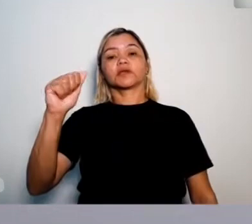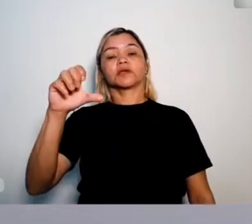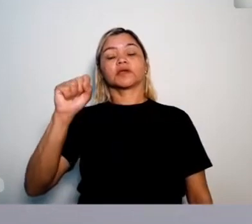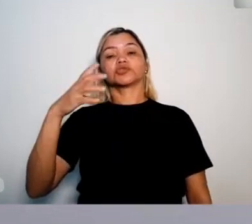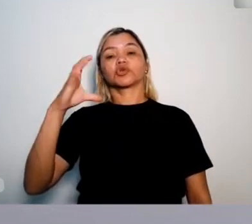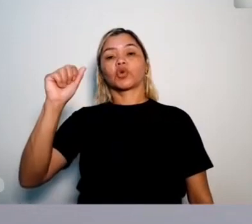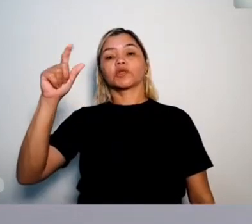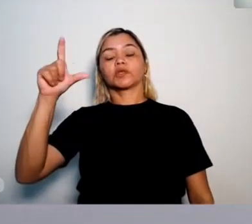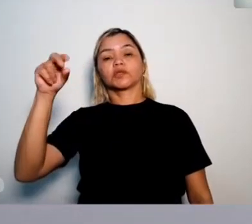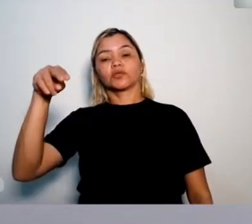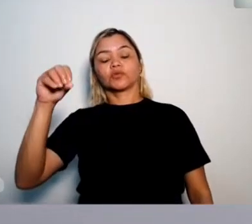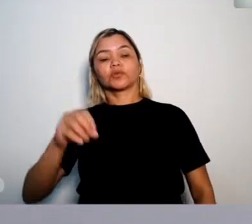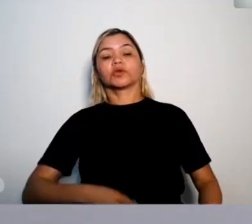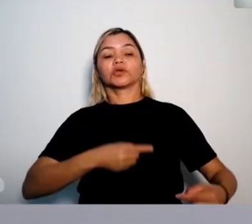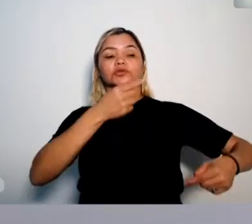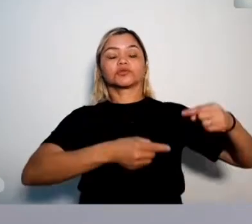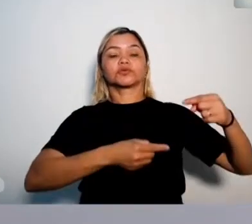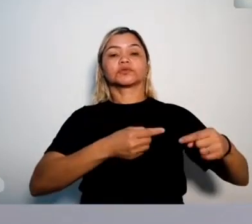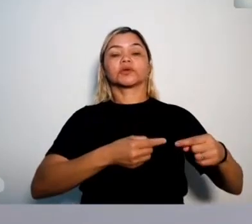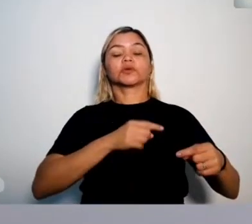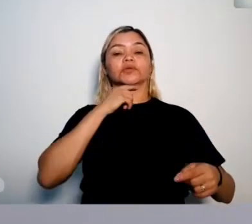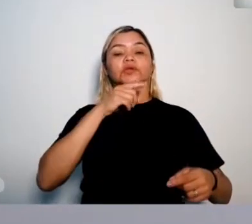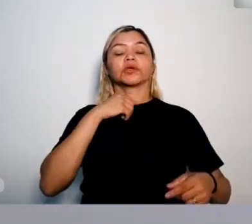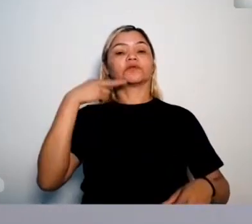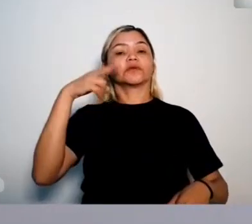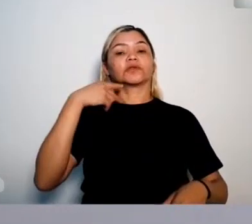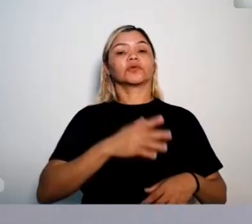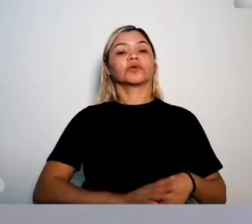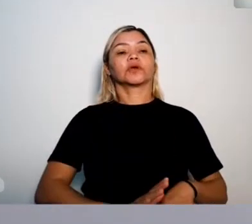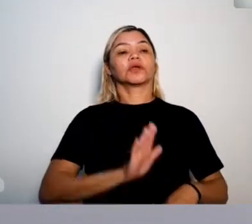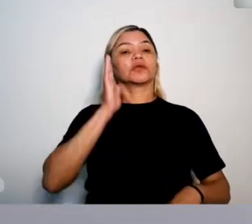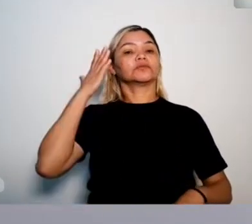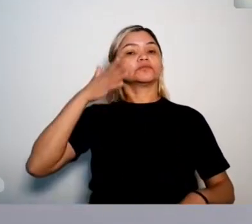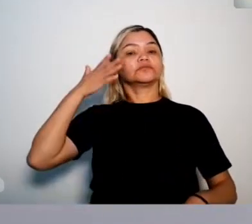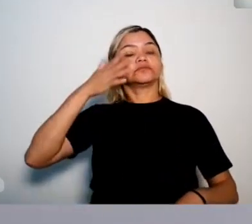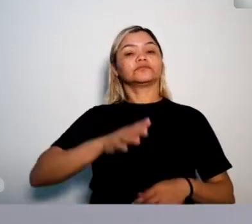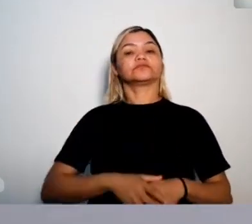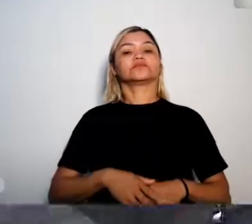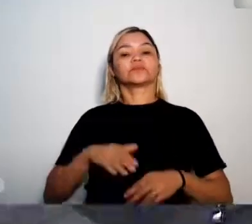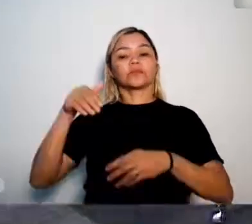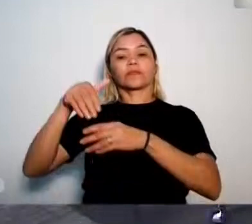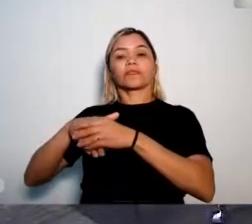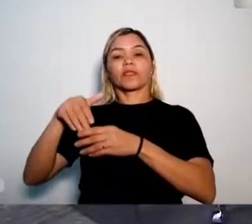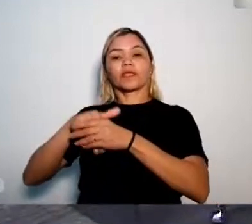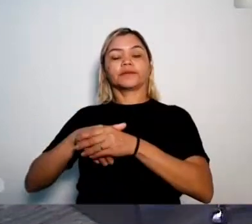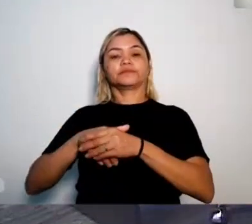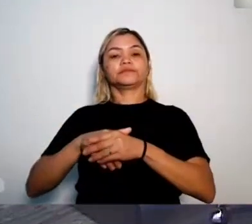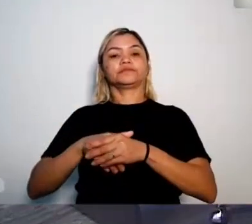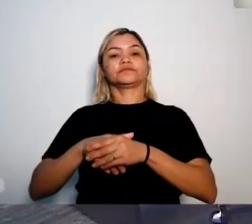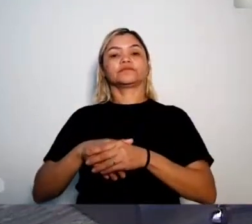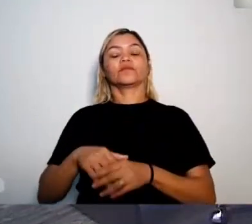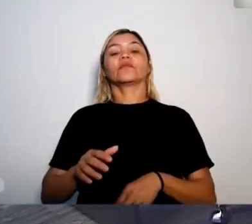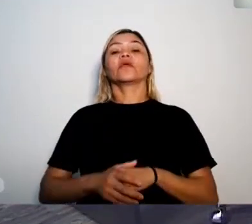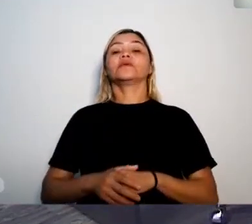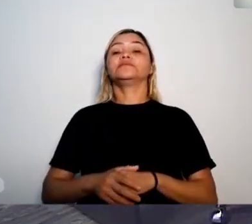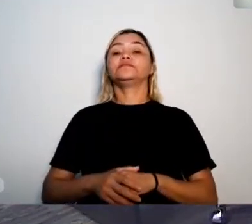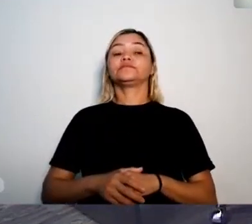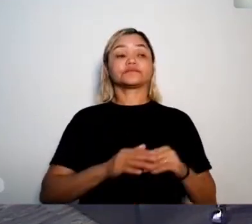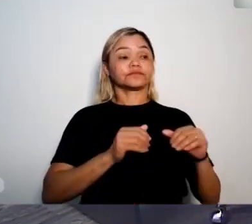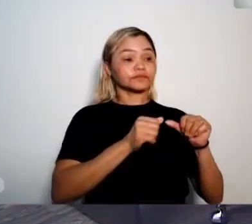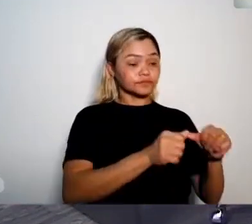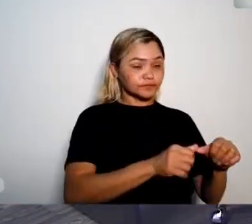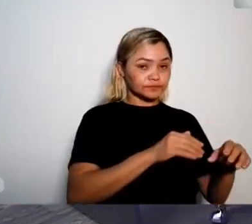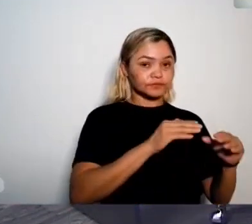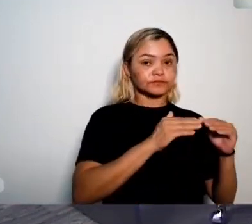matéria. Nenhum dos senhores vereadores querendo fazer uso da palavra está em votação. Senhores vereadores que forem favoráveis, permaneçam na comissão.